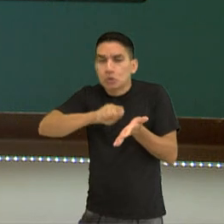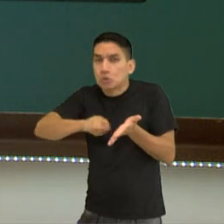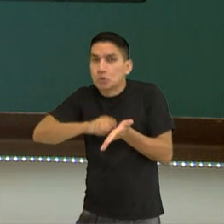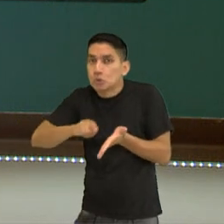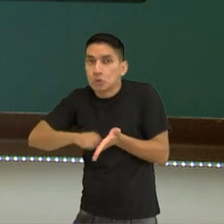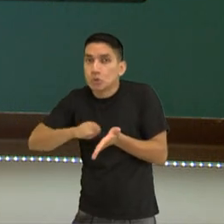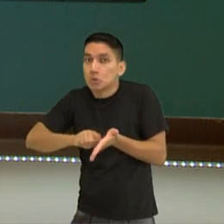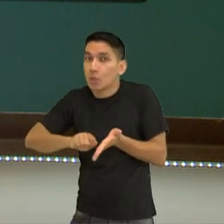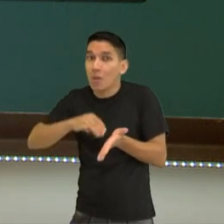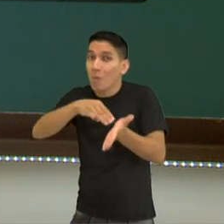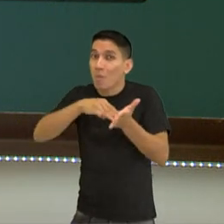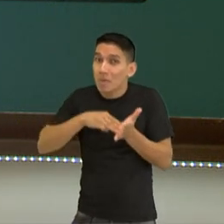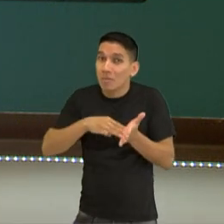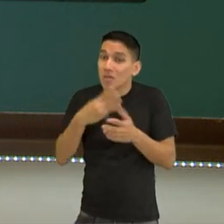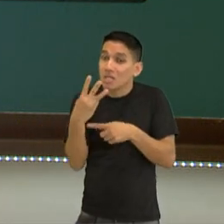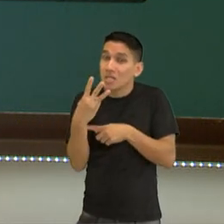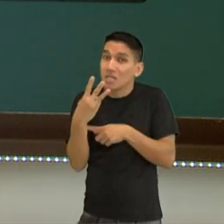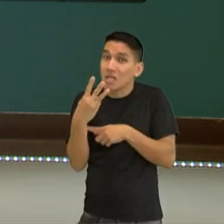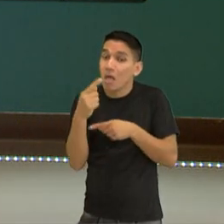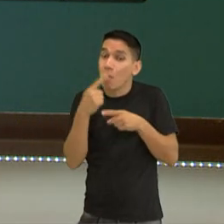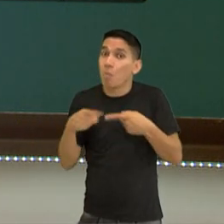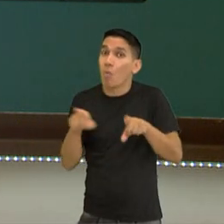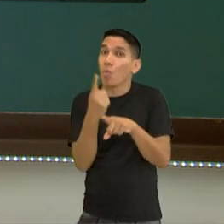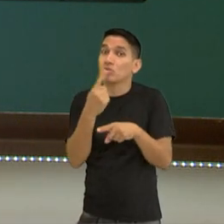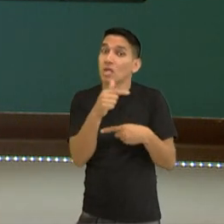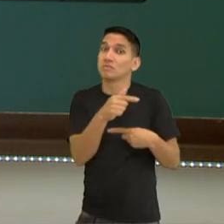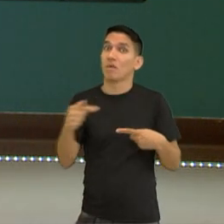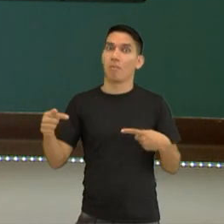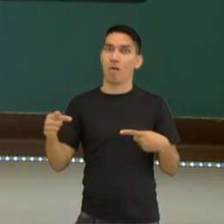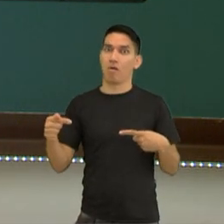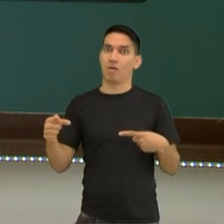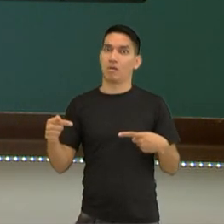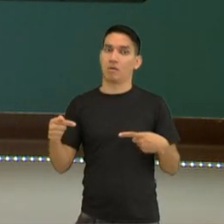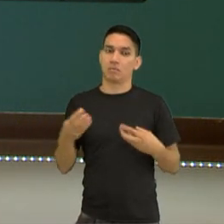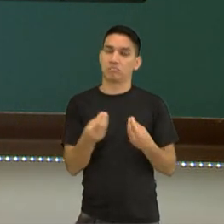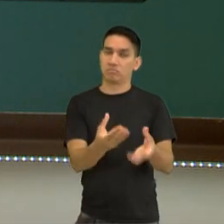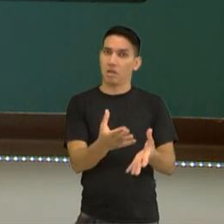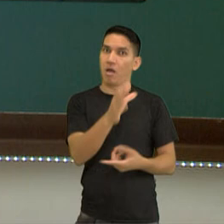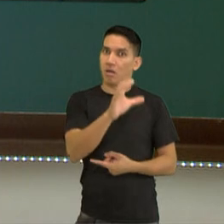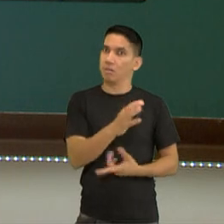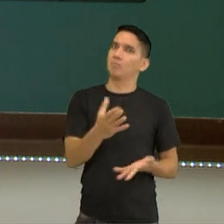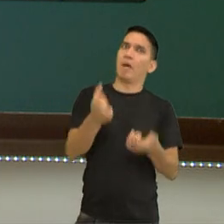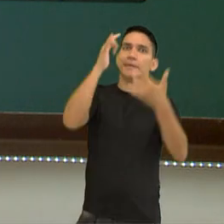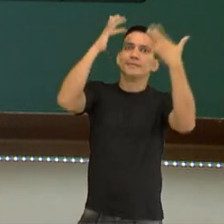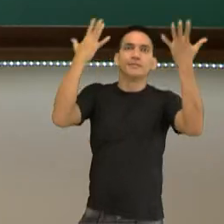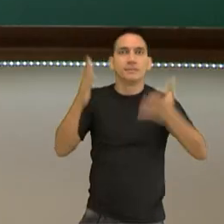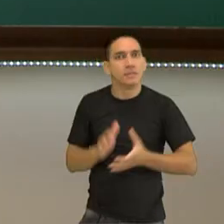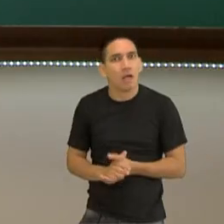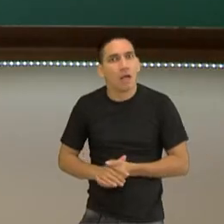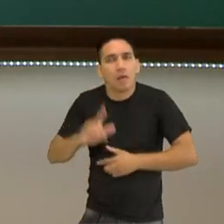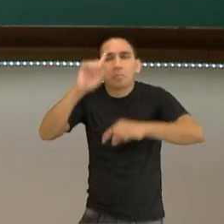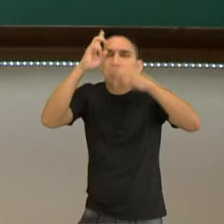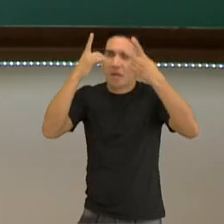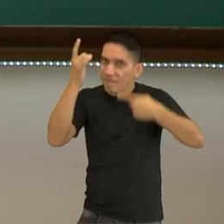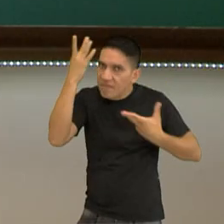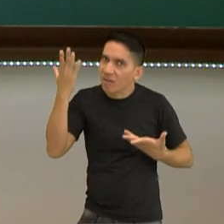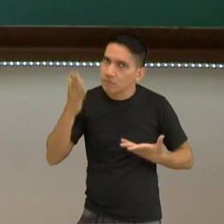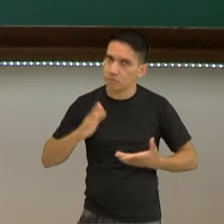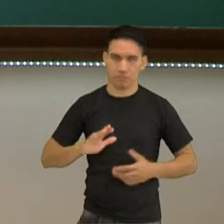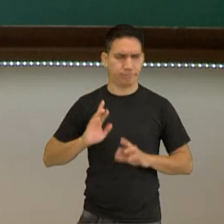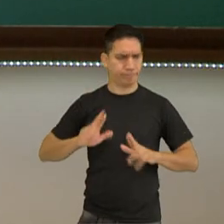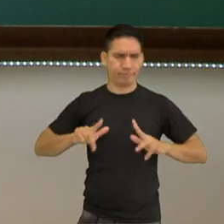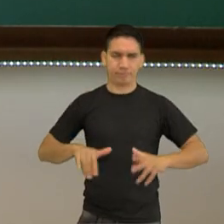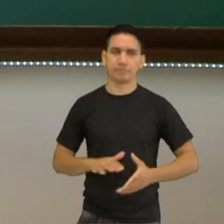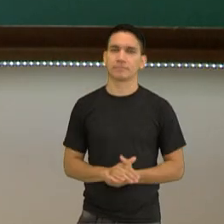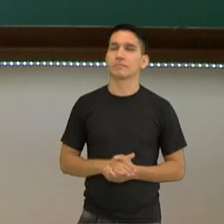mínimo, 3 músicas por semana para a igreja lá. Imagine, 3 músicas você escrever, como se fosse fácil. Né?